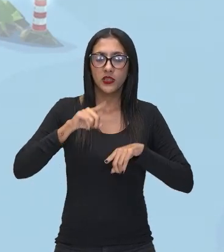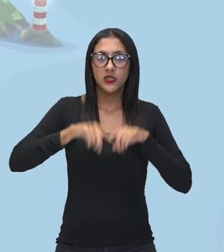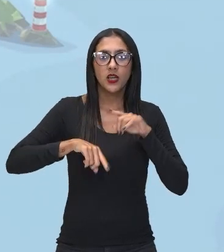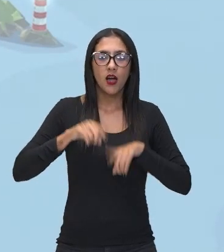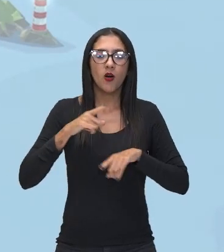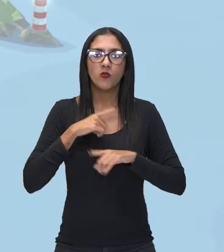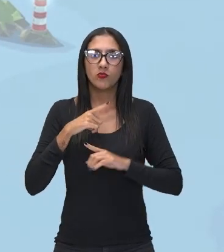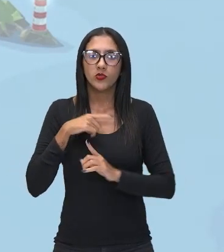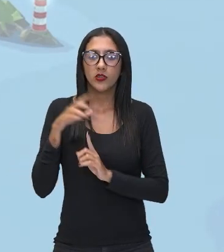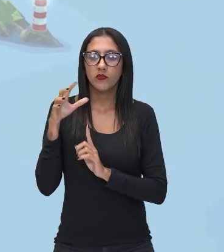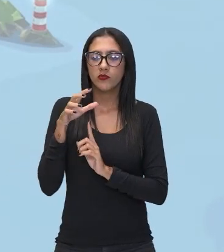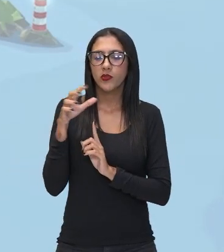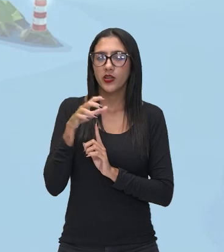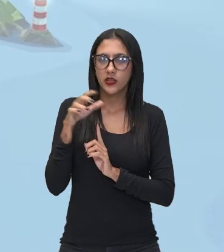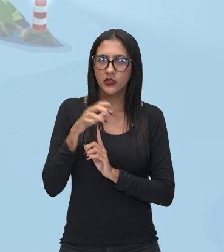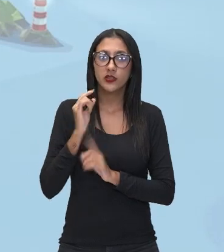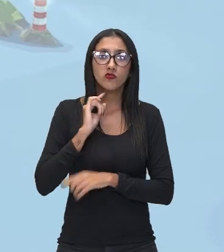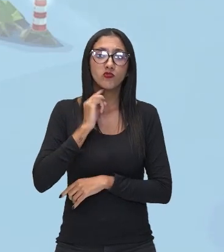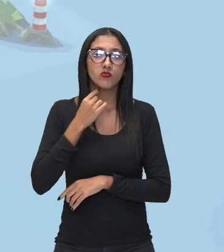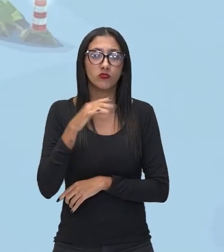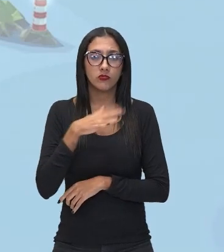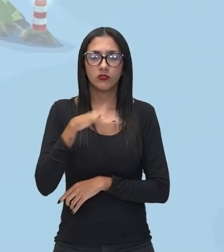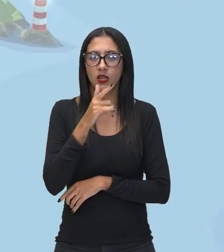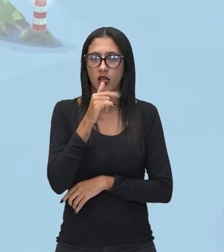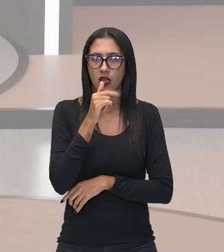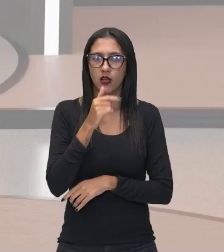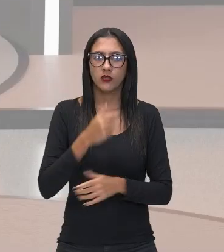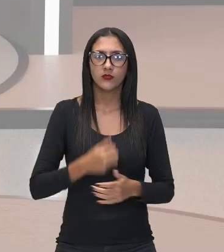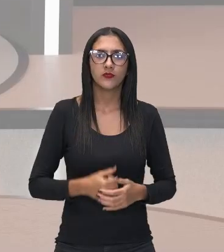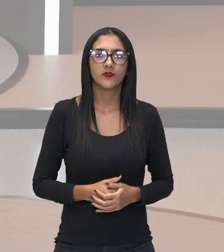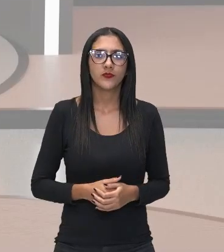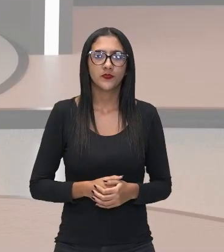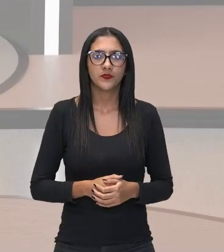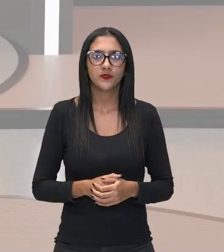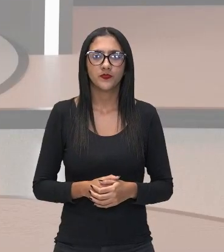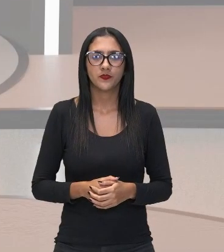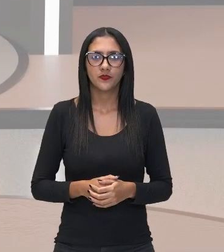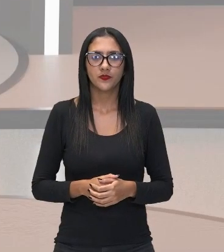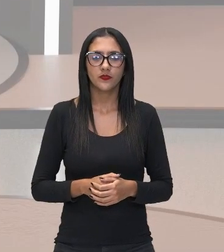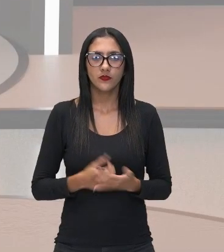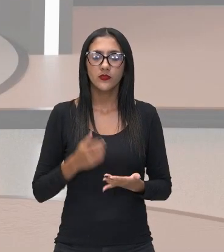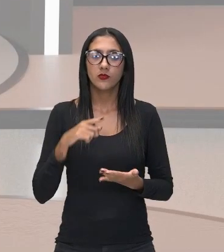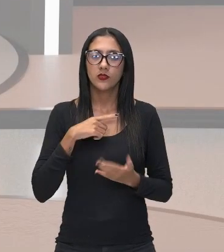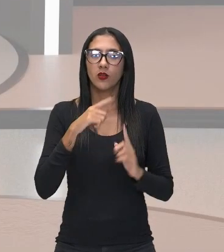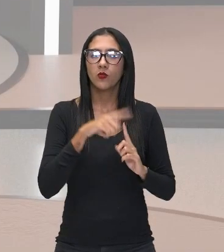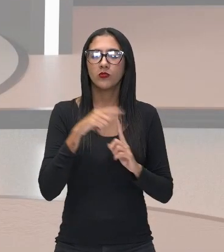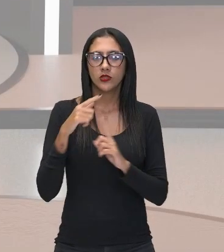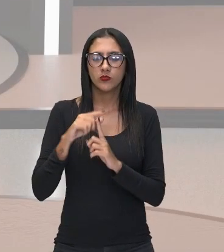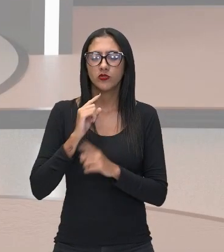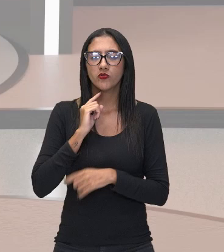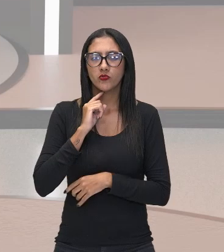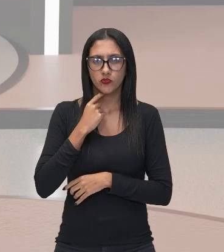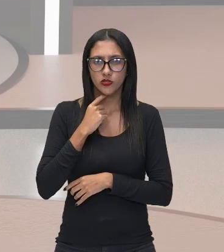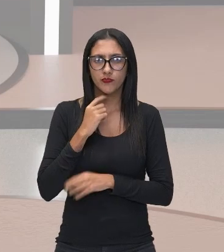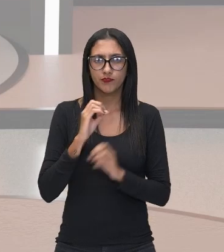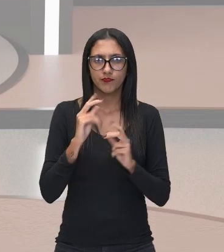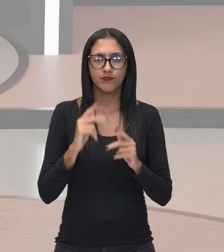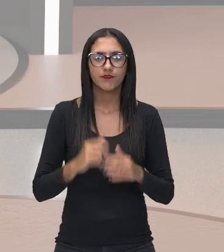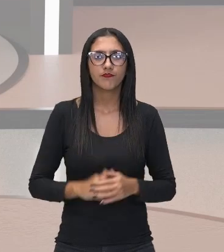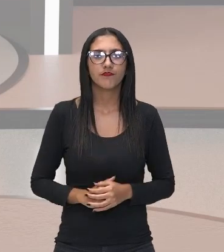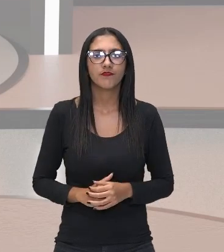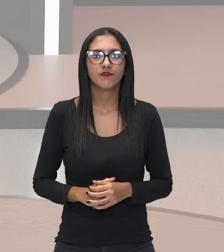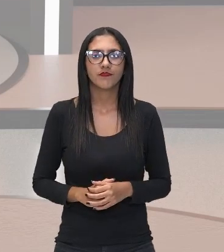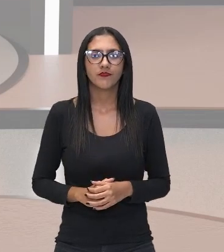dos nossos recursos hídricos, perdão. Então, né, são formas de poluição da água. E também,